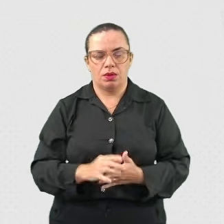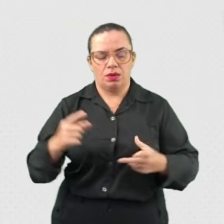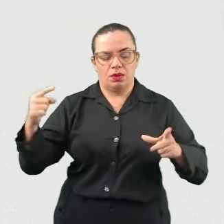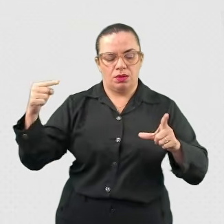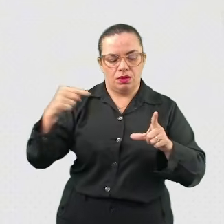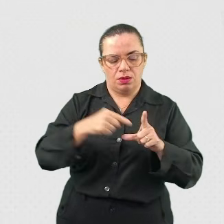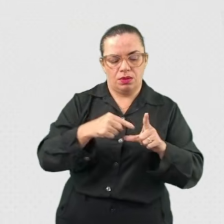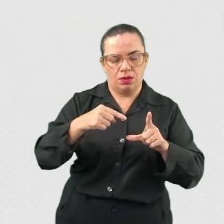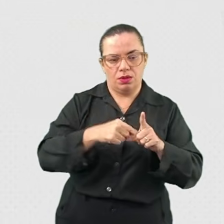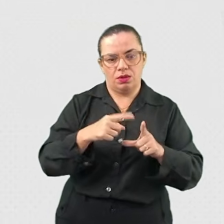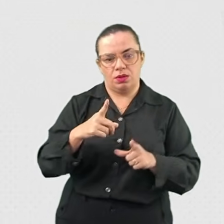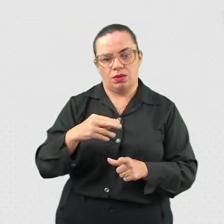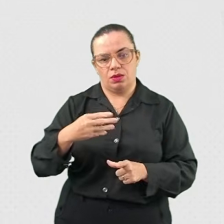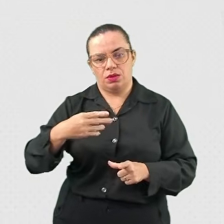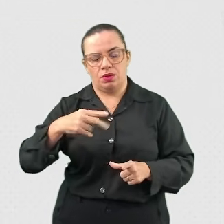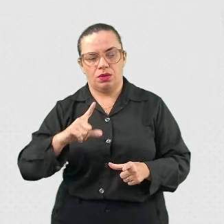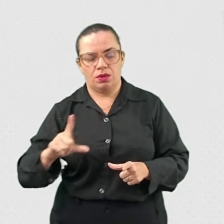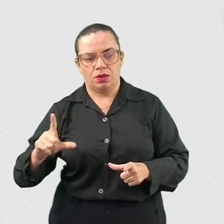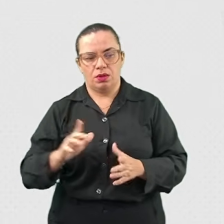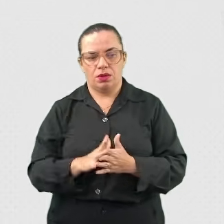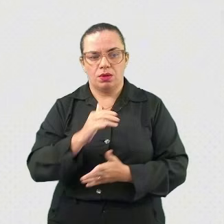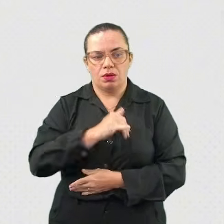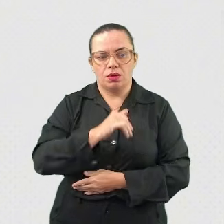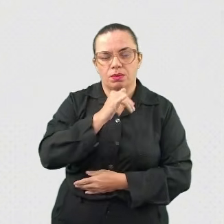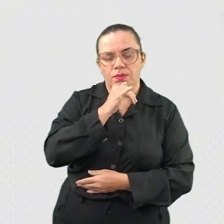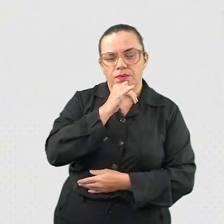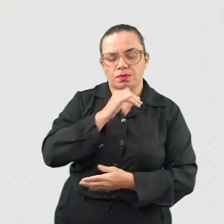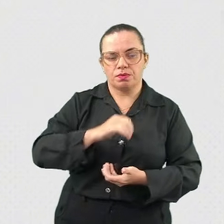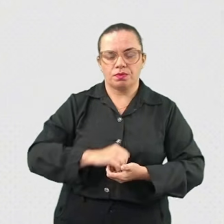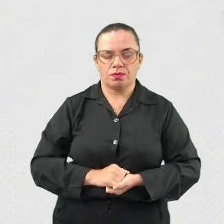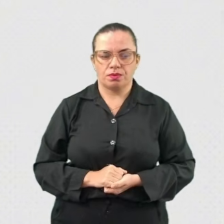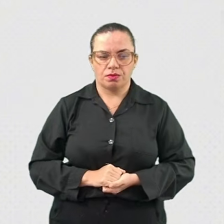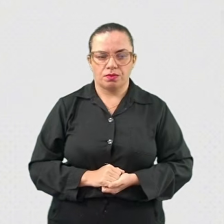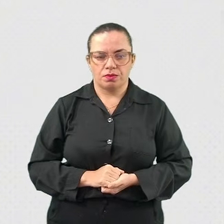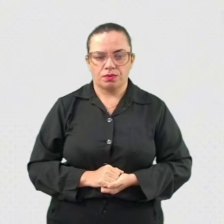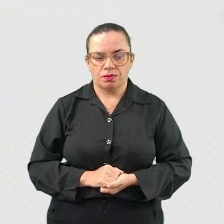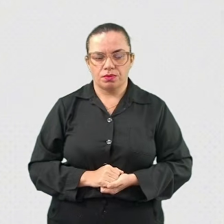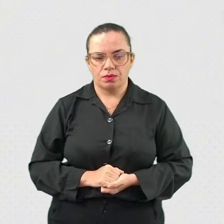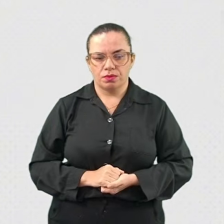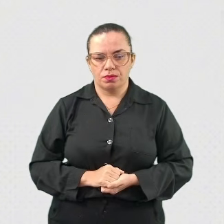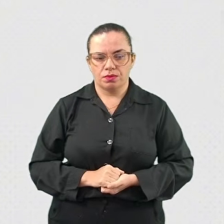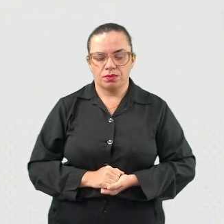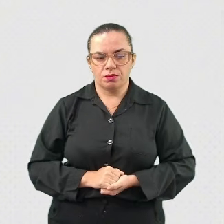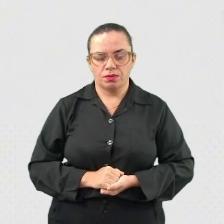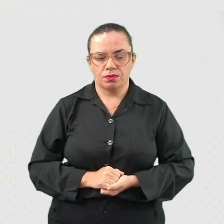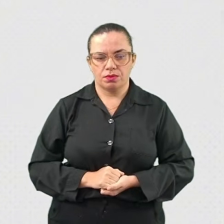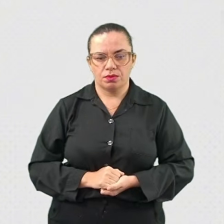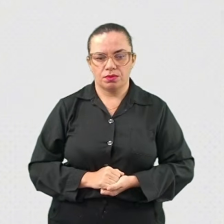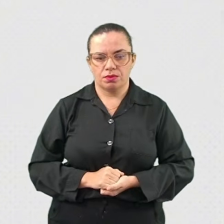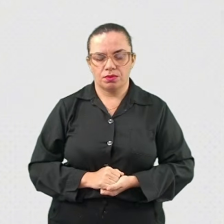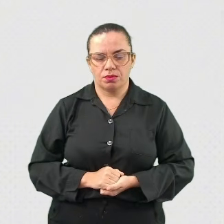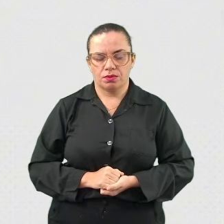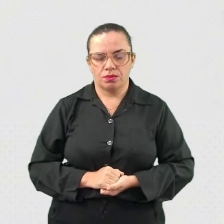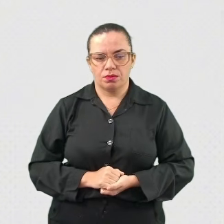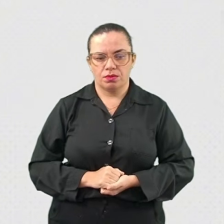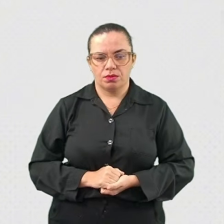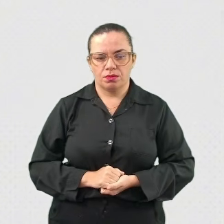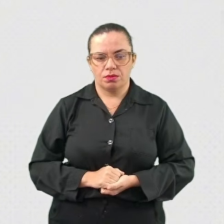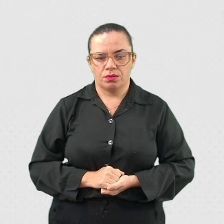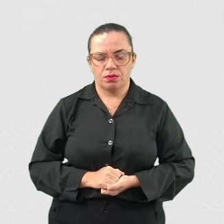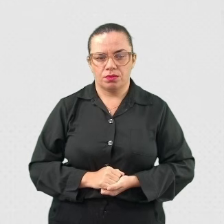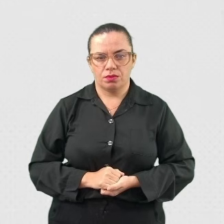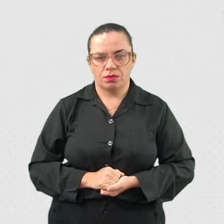diagonal. Então, por exemplo, se eu ligar aqui esse ponto E até um ponto B,